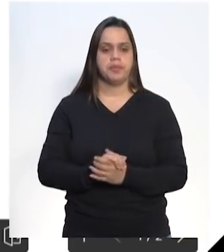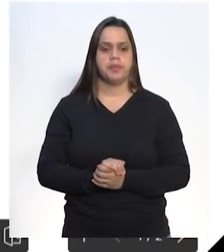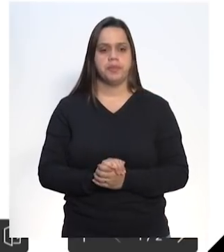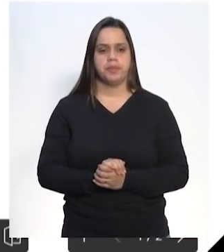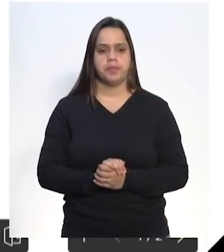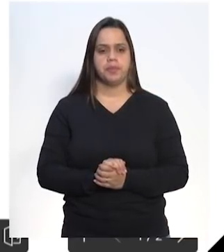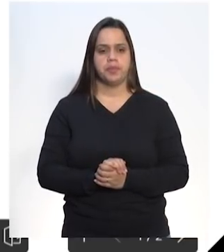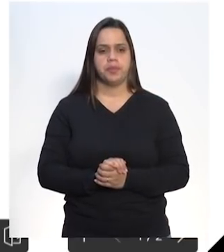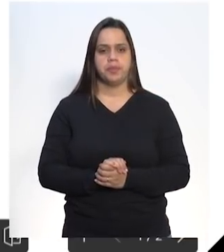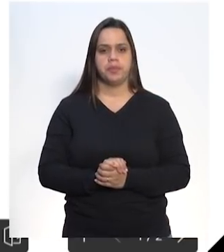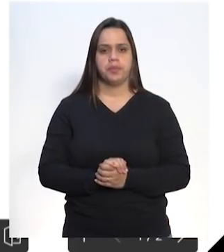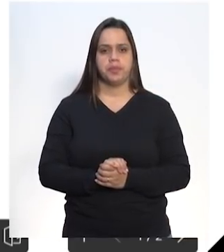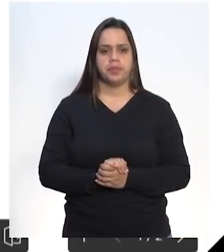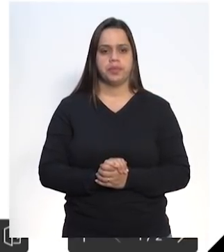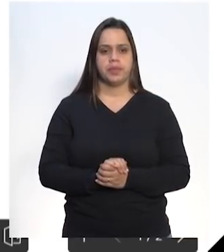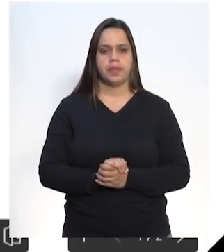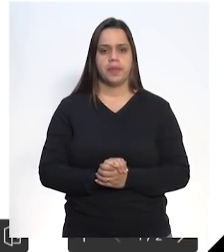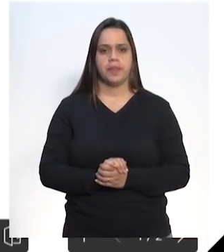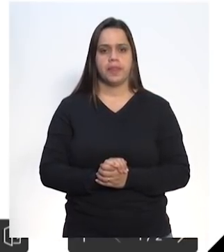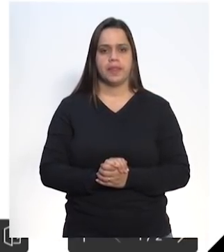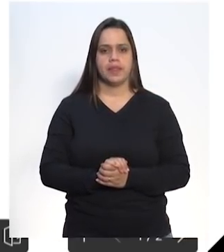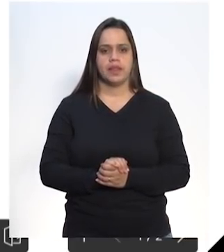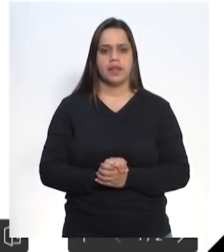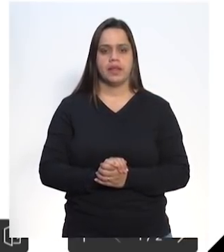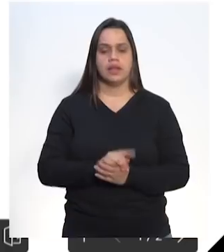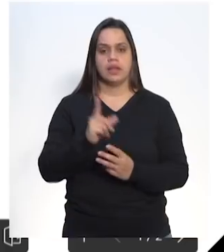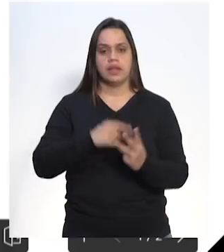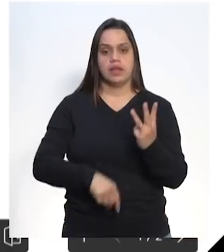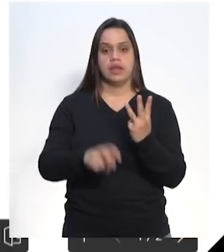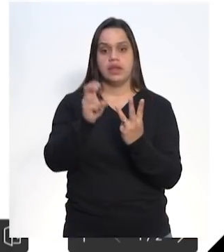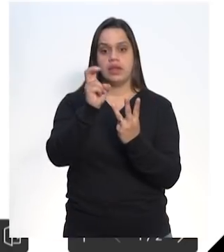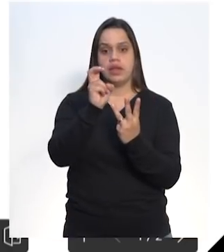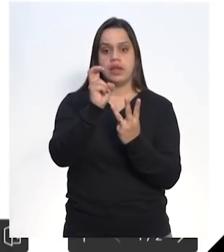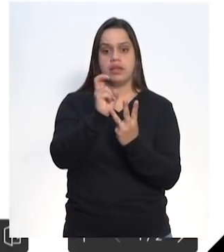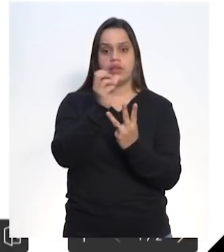vamos reescrever. Pode falar. 5, 6,